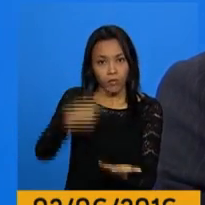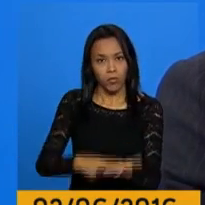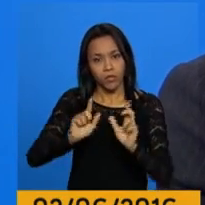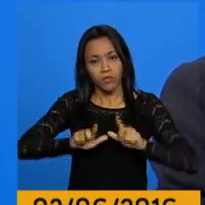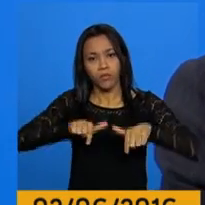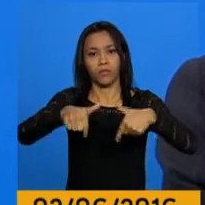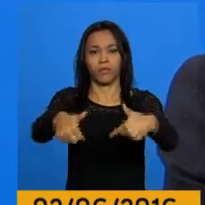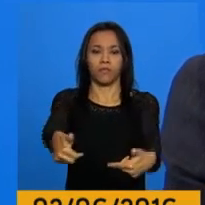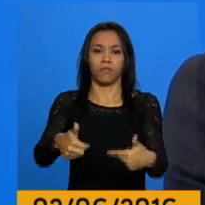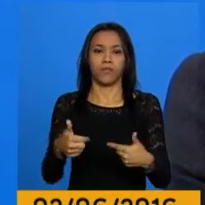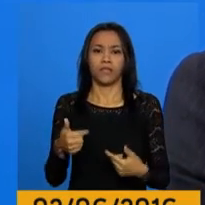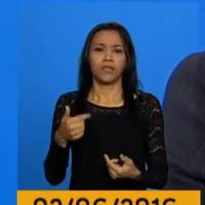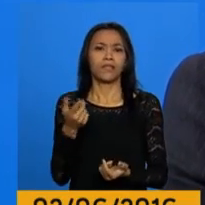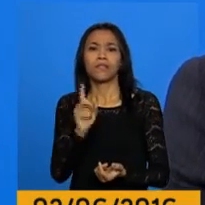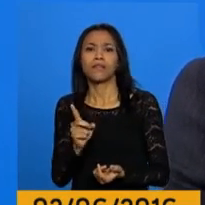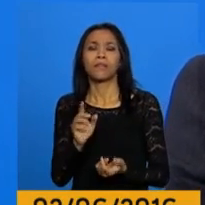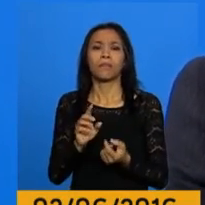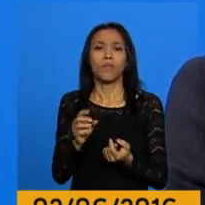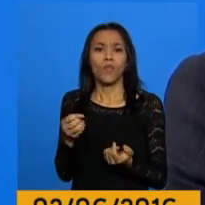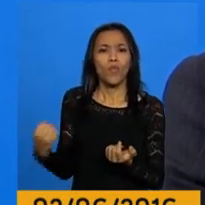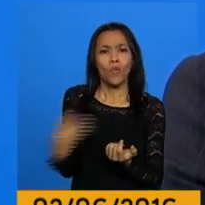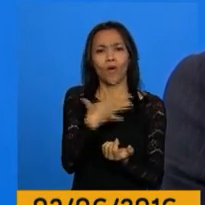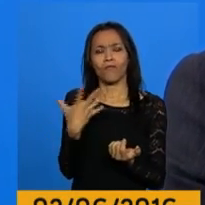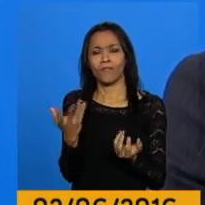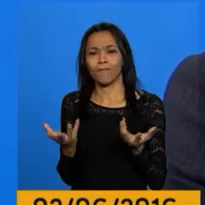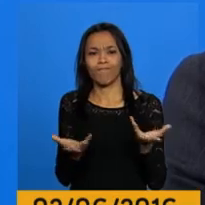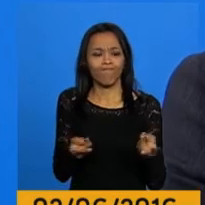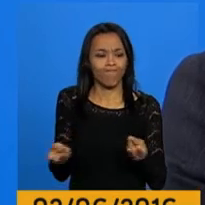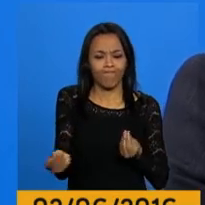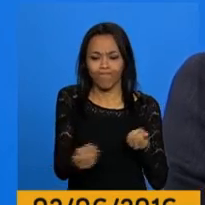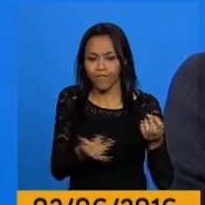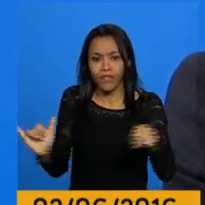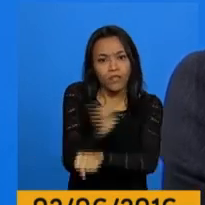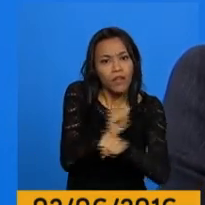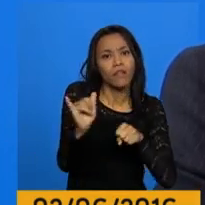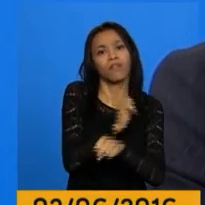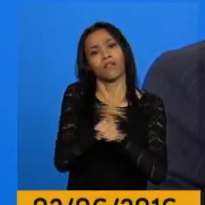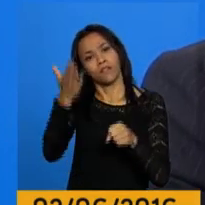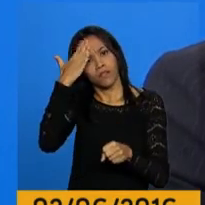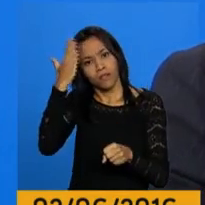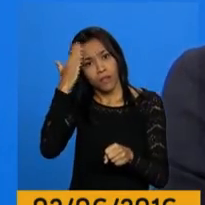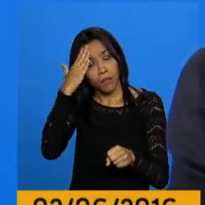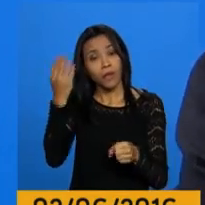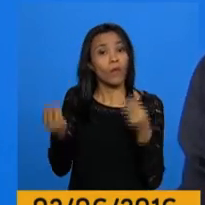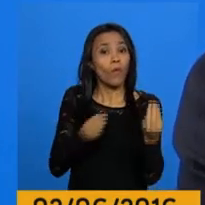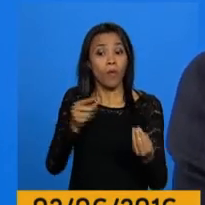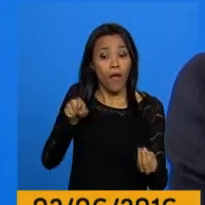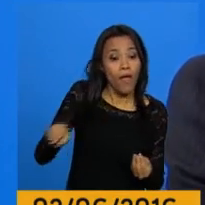completamente, sem anistia, estabeleça novas condições de convivência legal dessas empresas